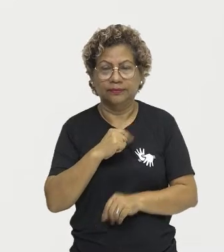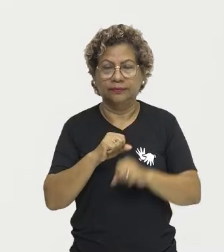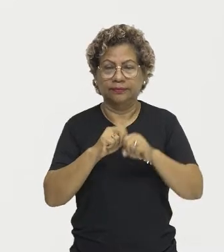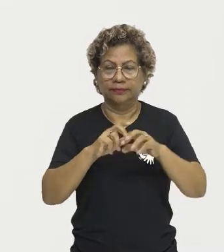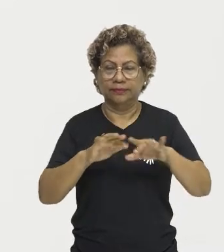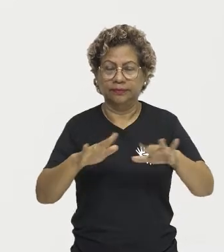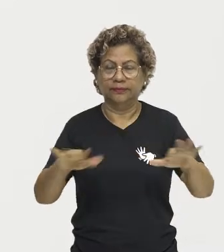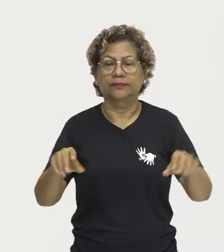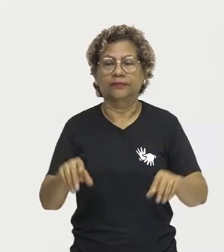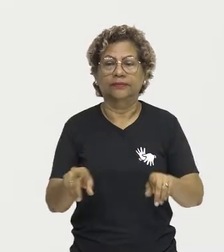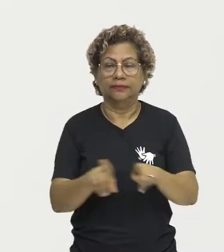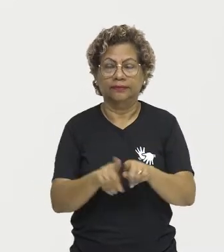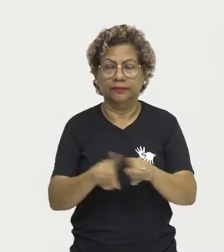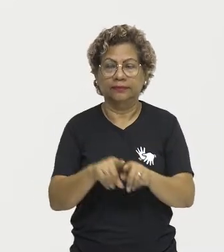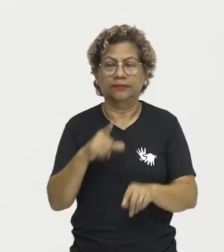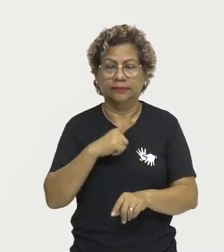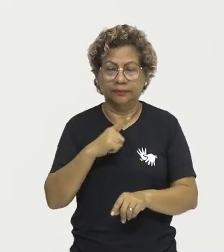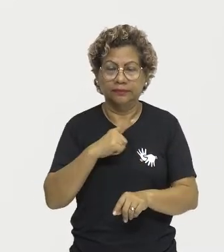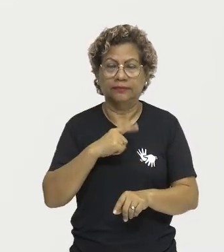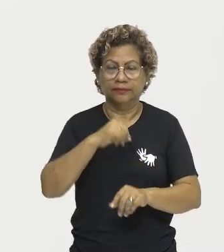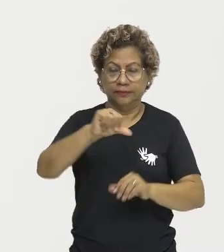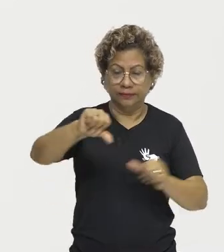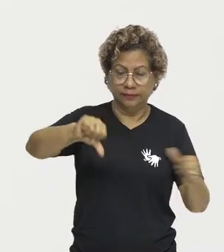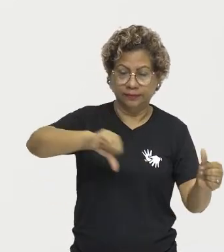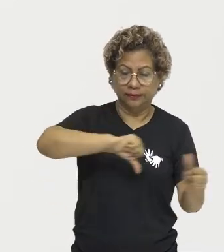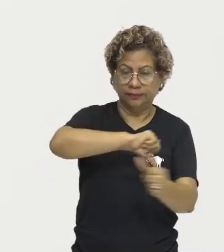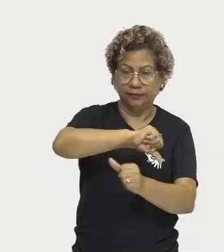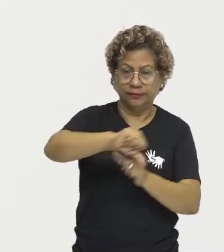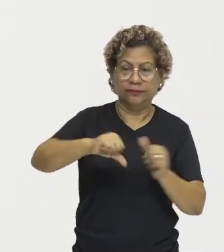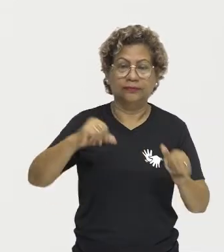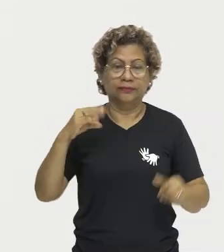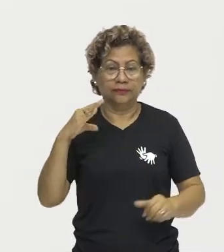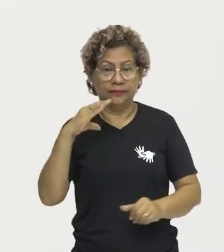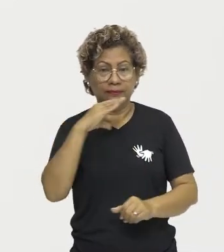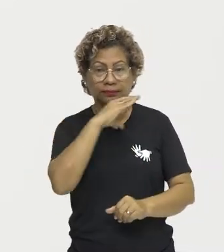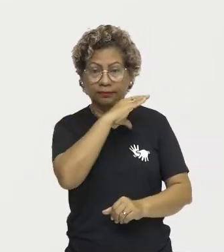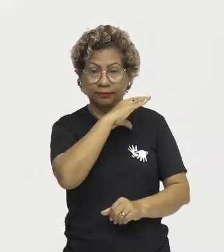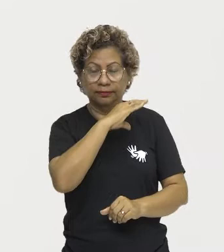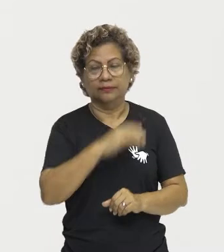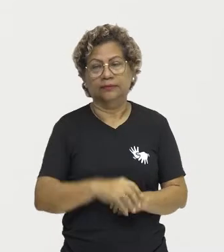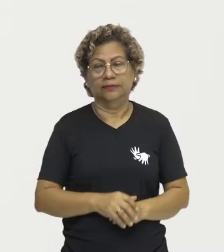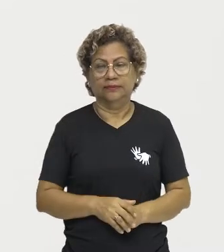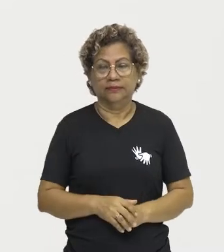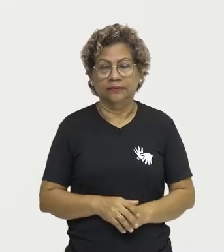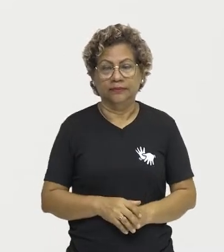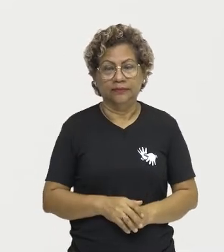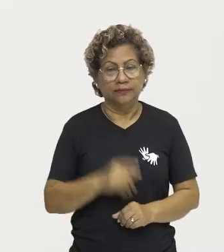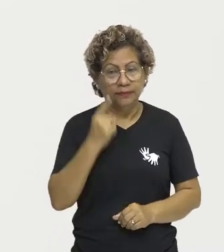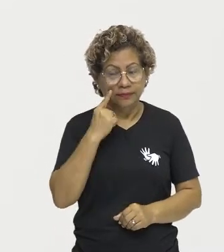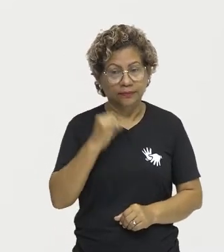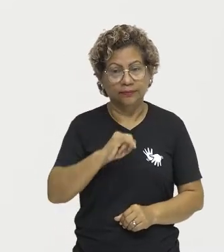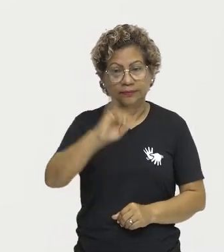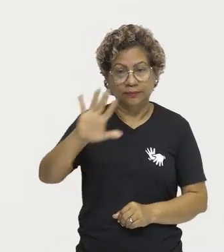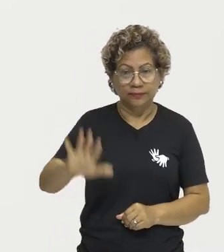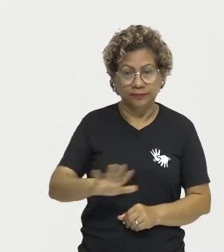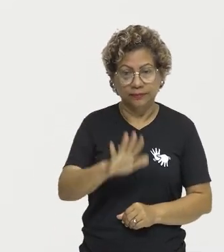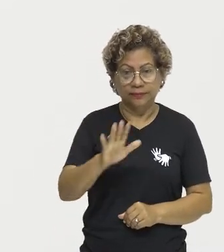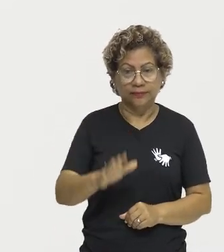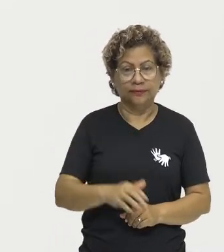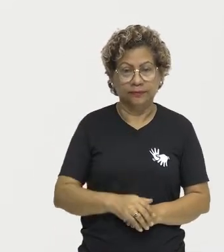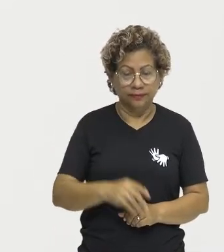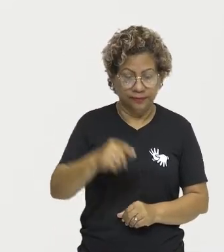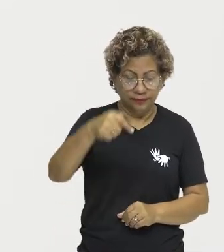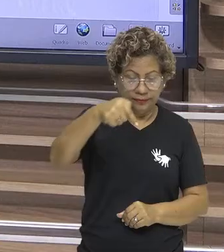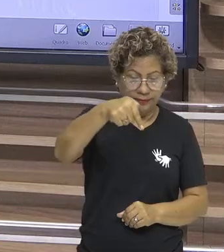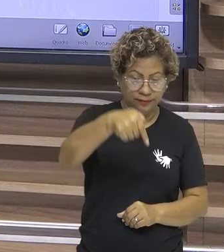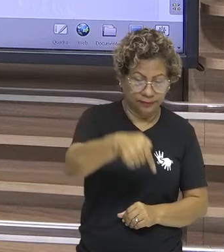corpos trocando calor. Esse calorímetro é usual. Toda vez que se